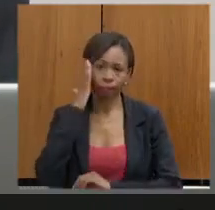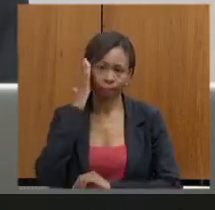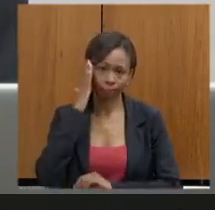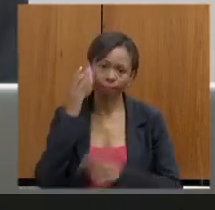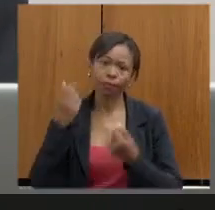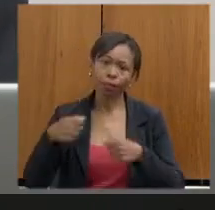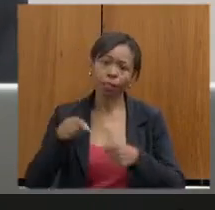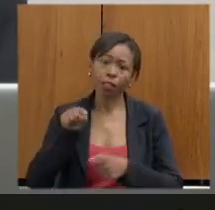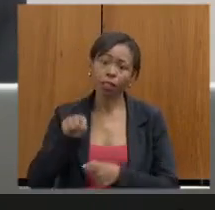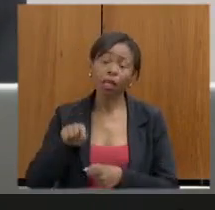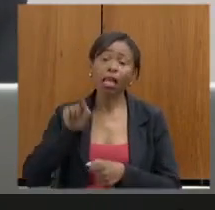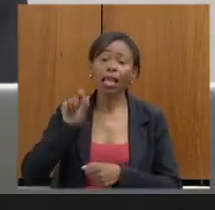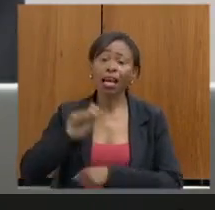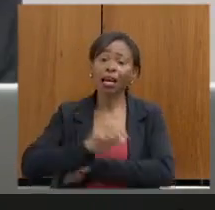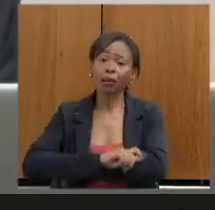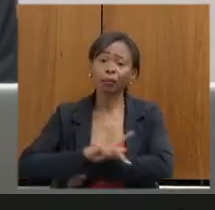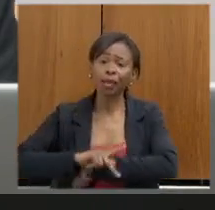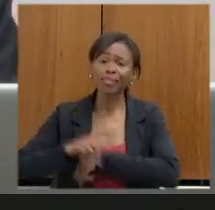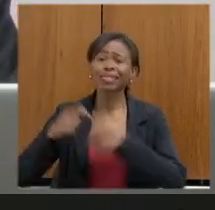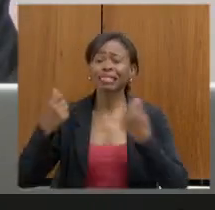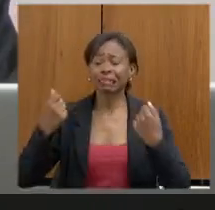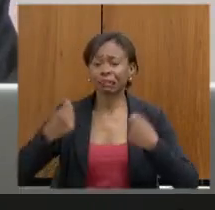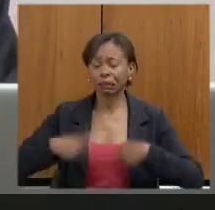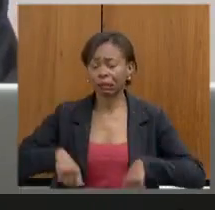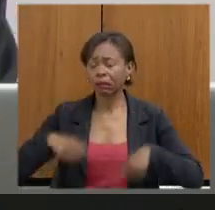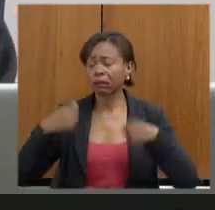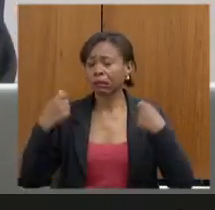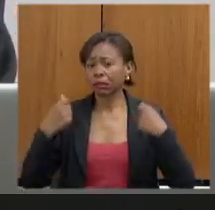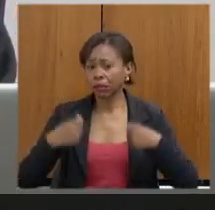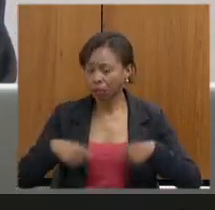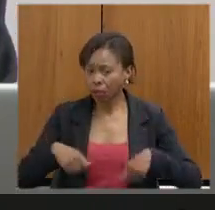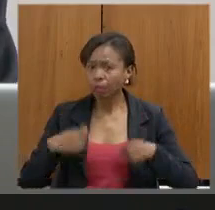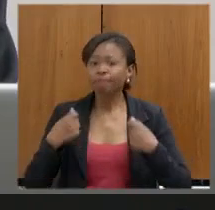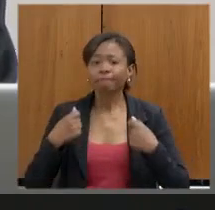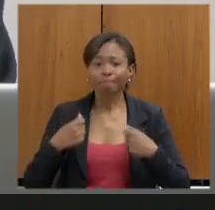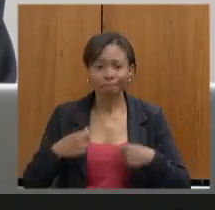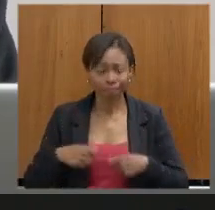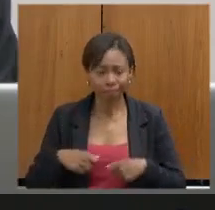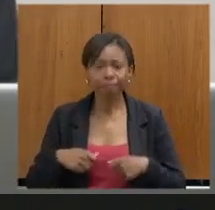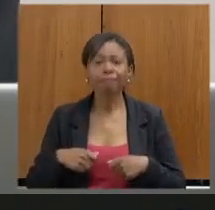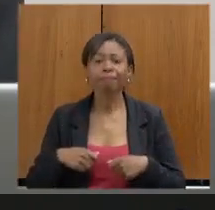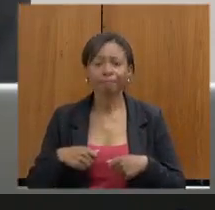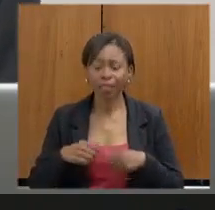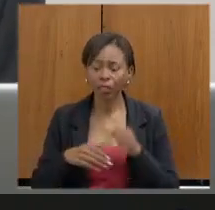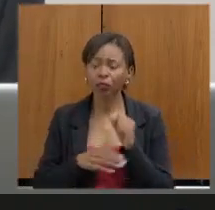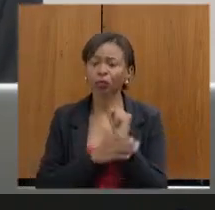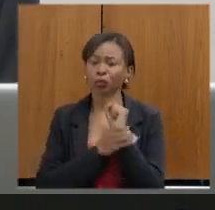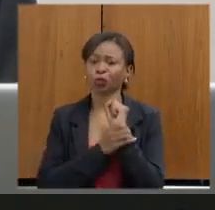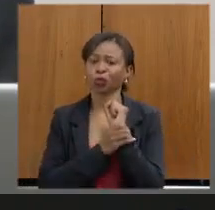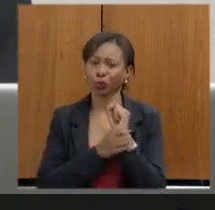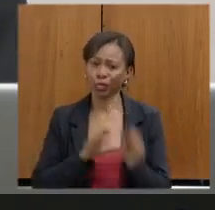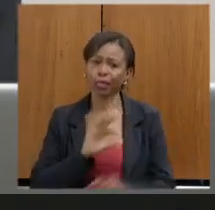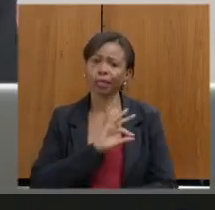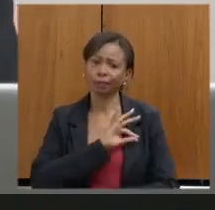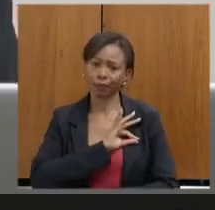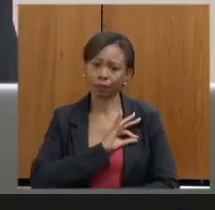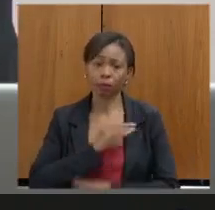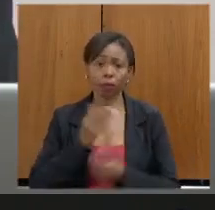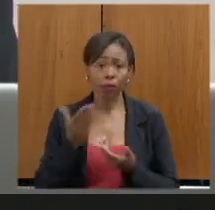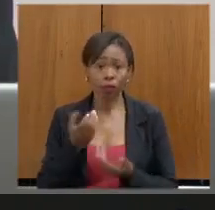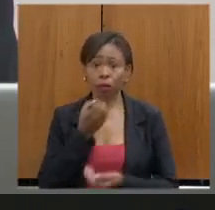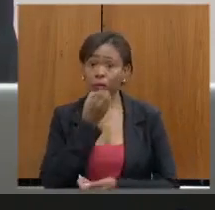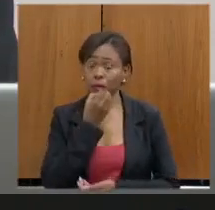o município de Além Paraíba tem é com relação à questão da Segurança Pública bom que o